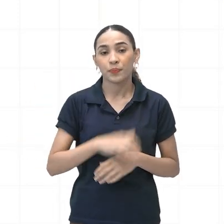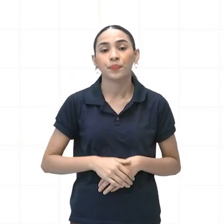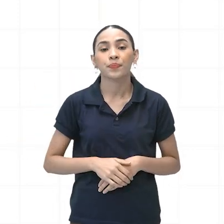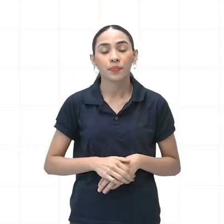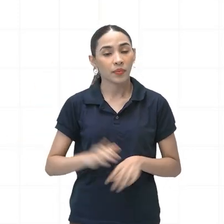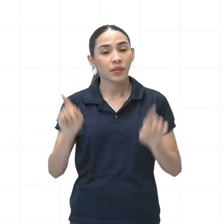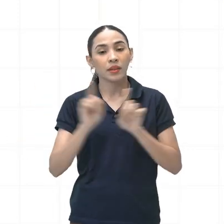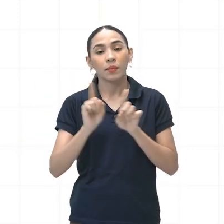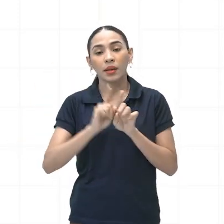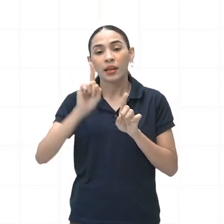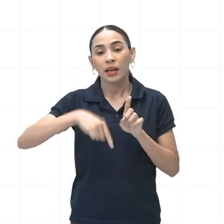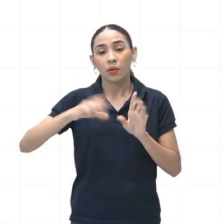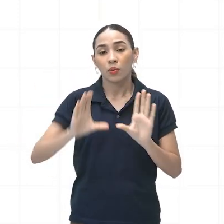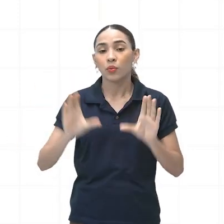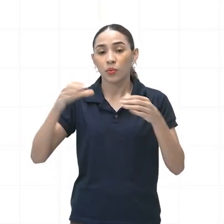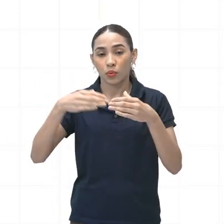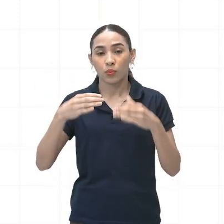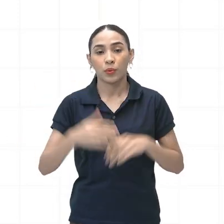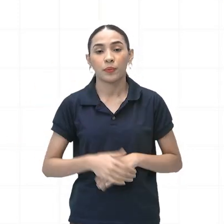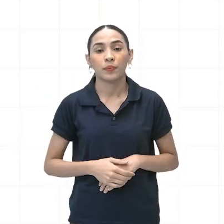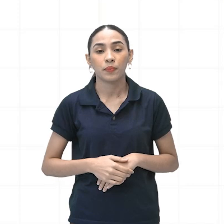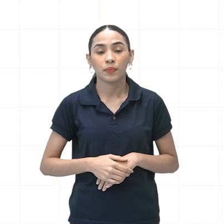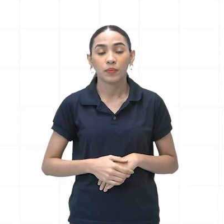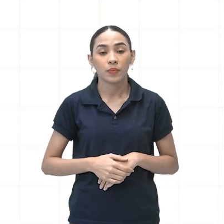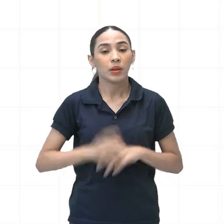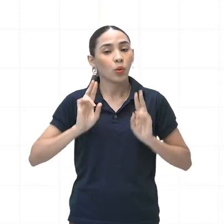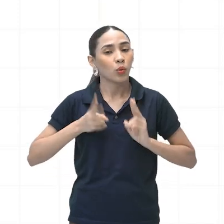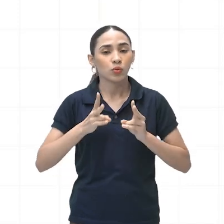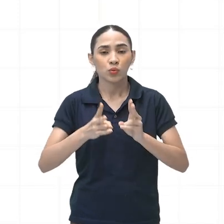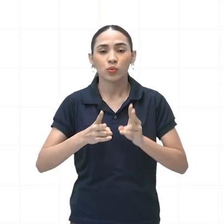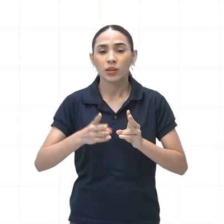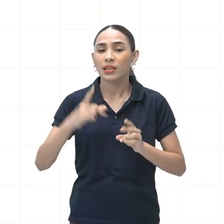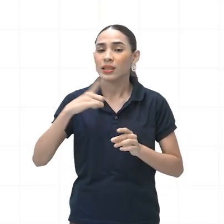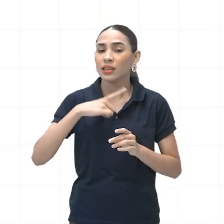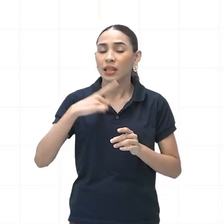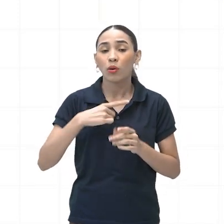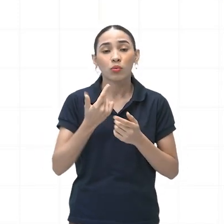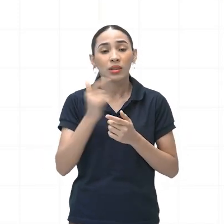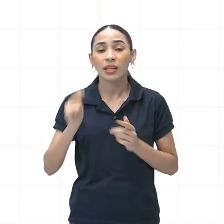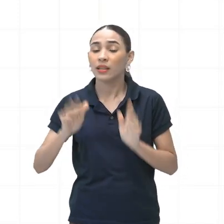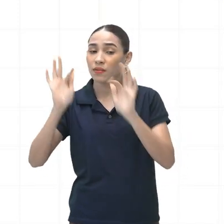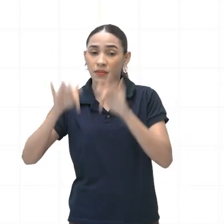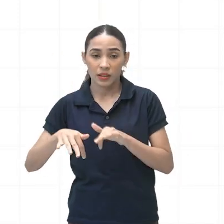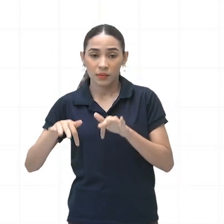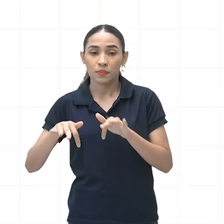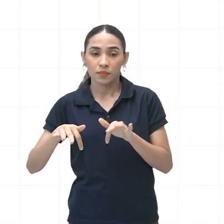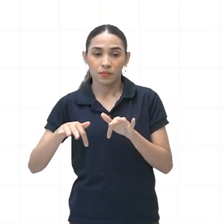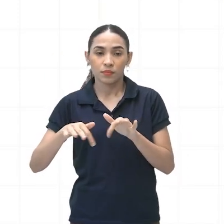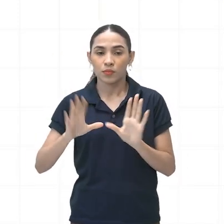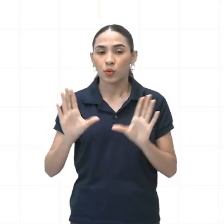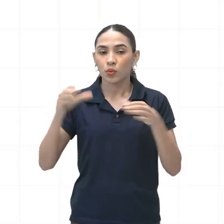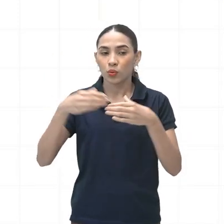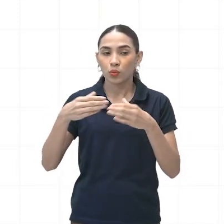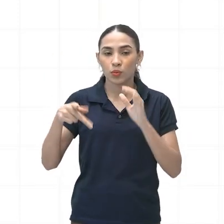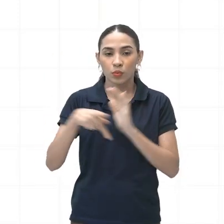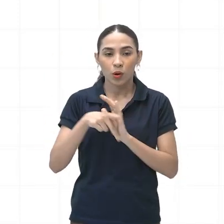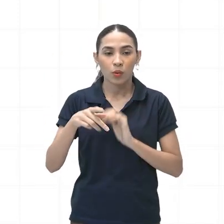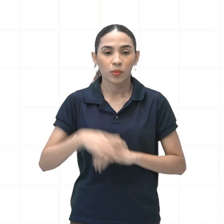inteiros também é um conjunto infinito. Eu não vou ter fim, né? Esse conjunto dos